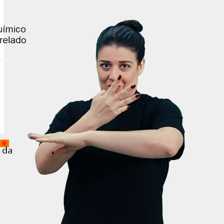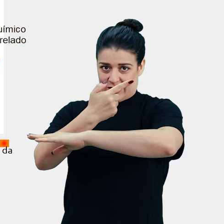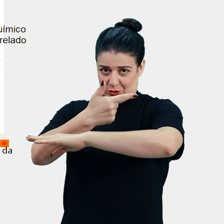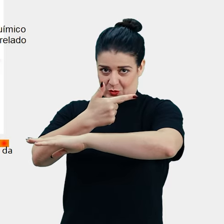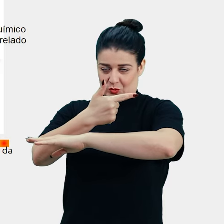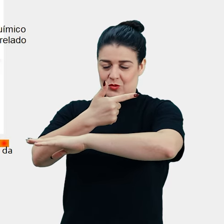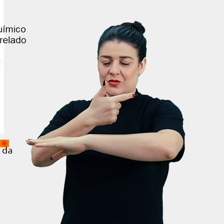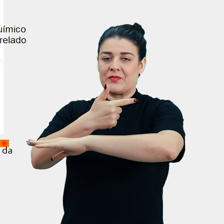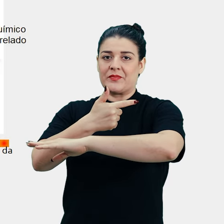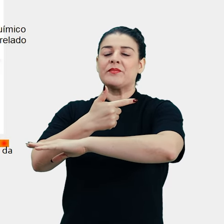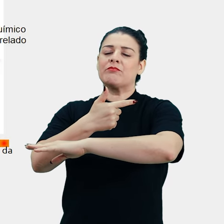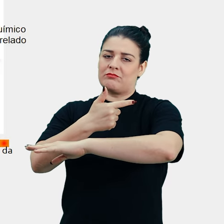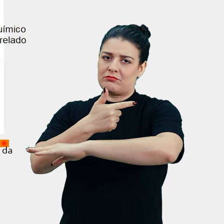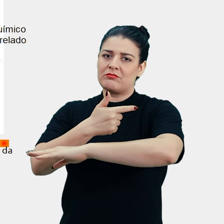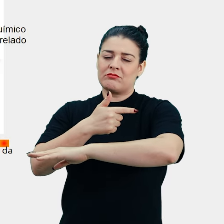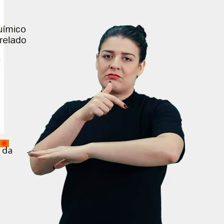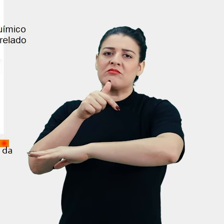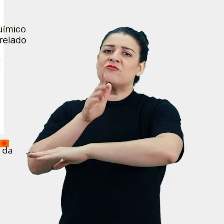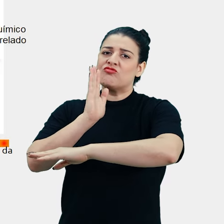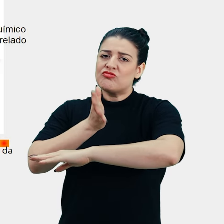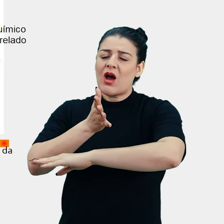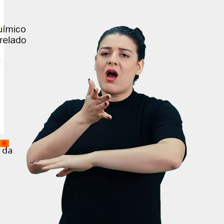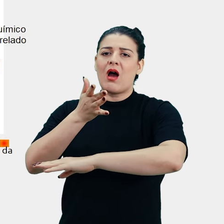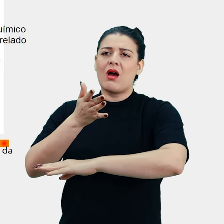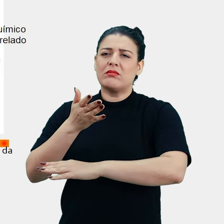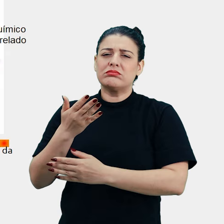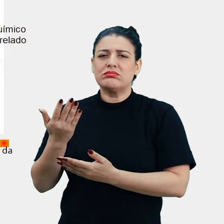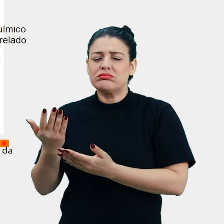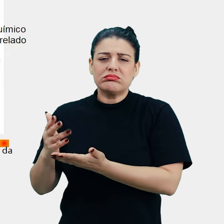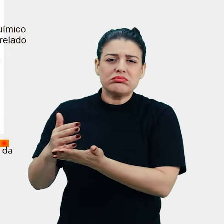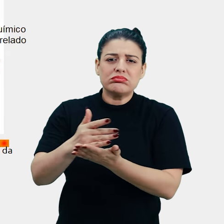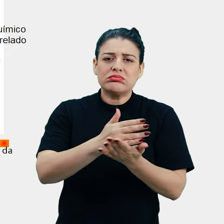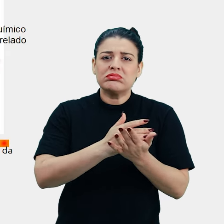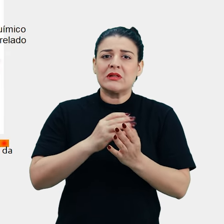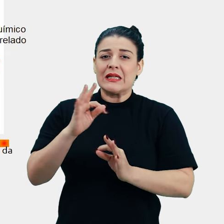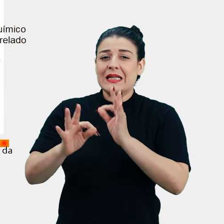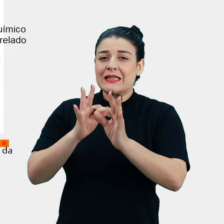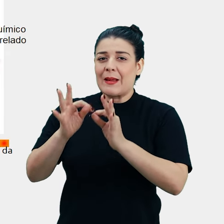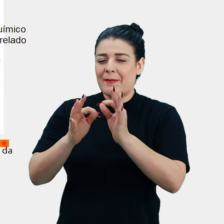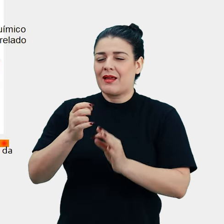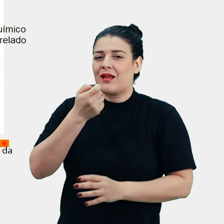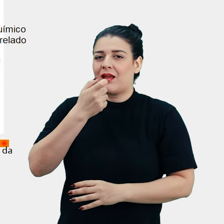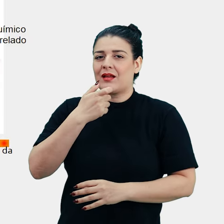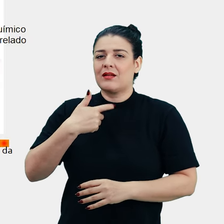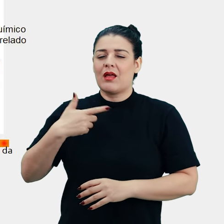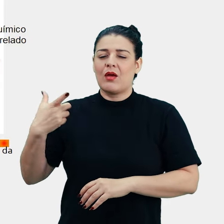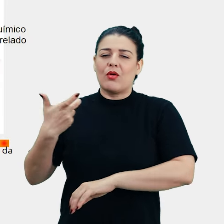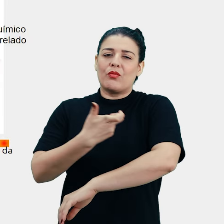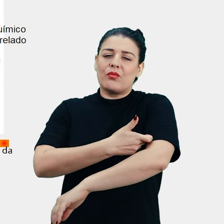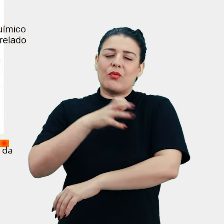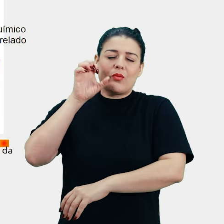1942, já tinha o relato do uso da tubucurarina como anestésico. Lá em